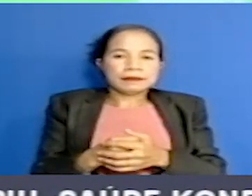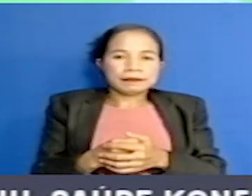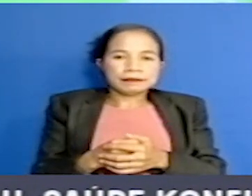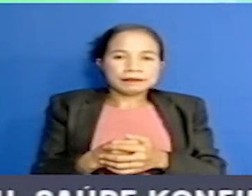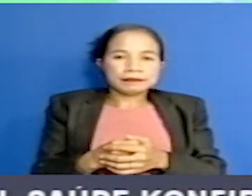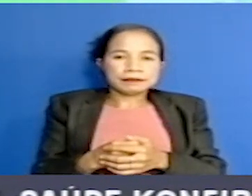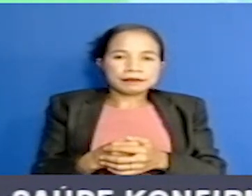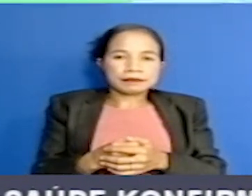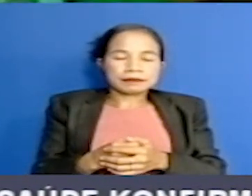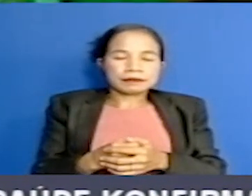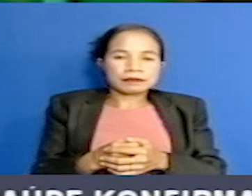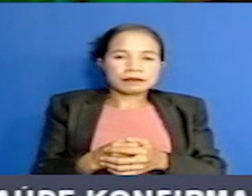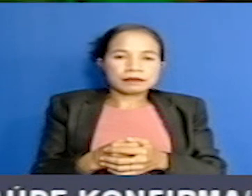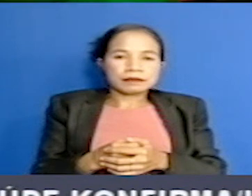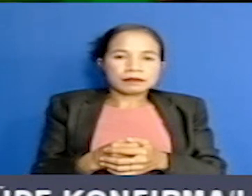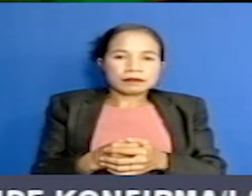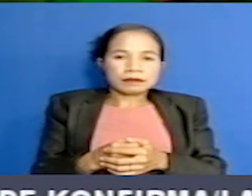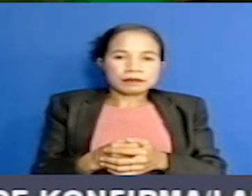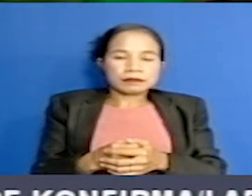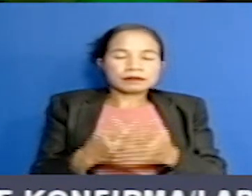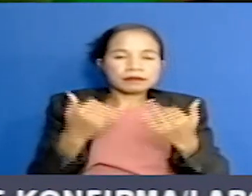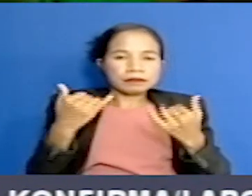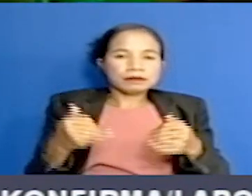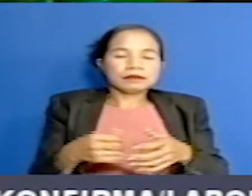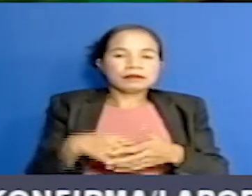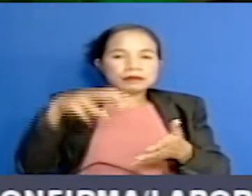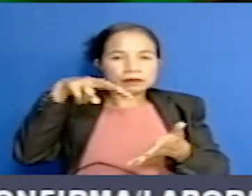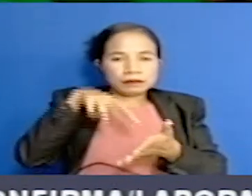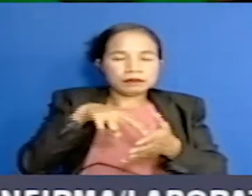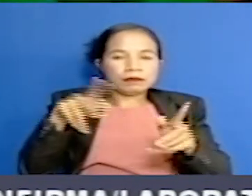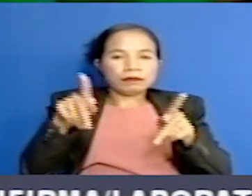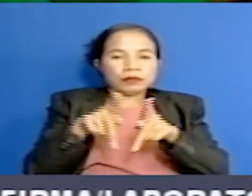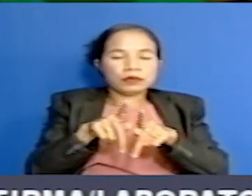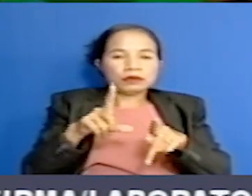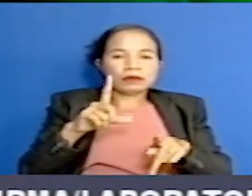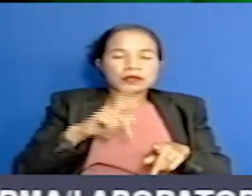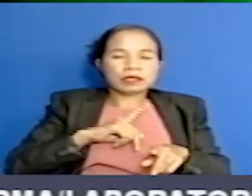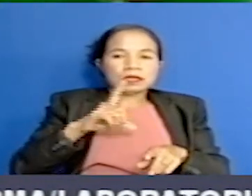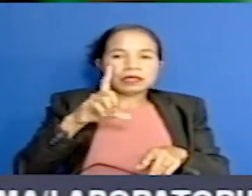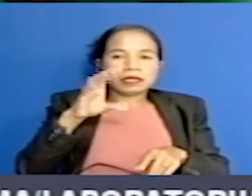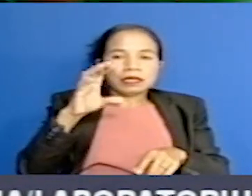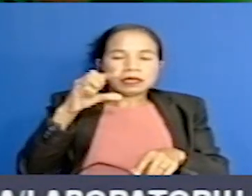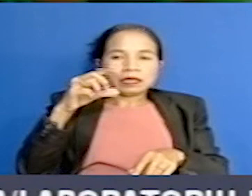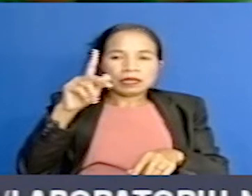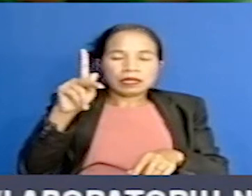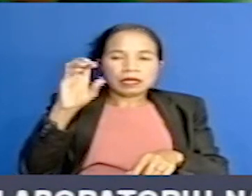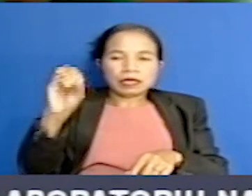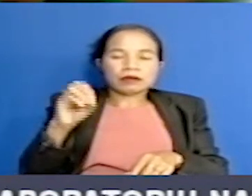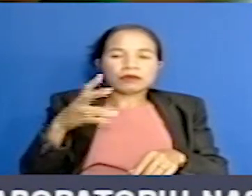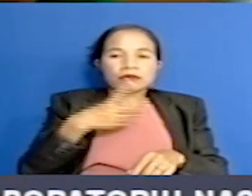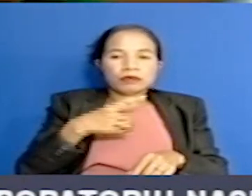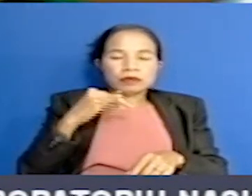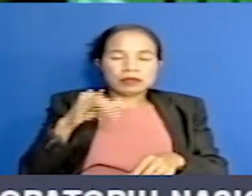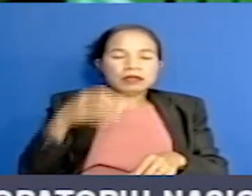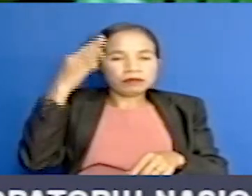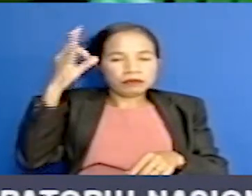institucional. Cooperativa Lana Mona atualmente estabelece e ha posto Kailaku no Dile, mas bem e ha futuro sei lo